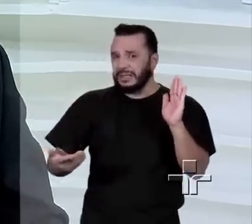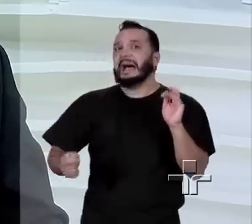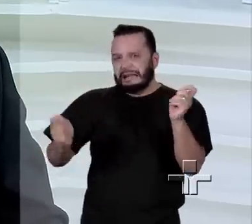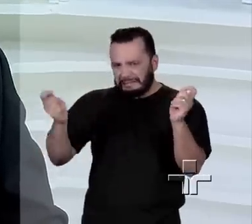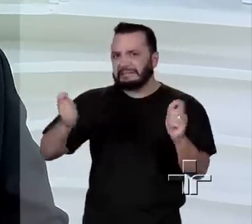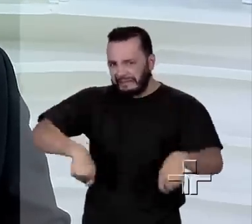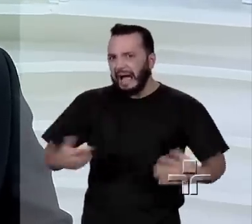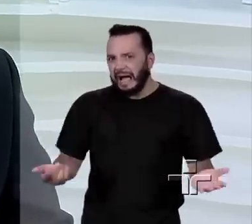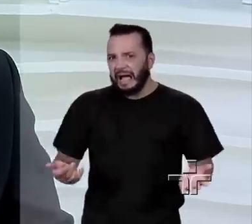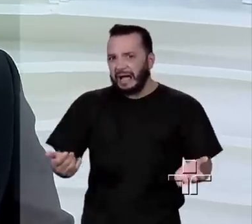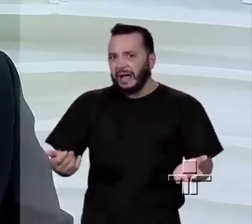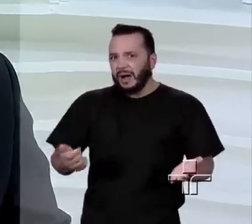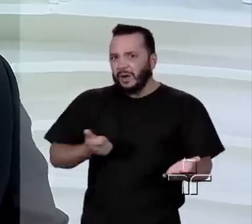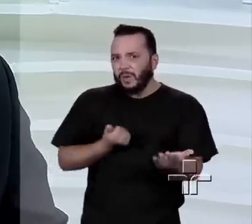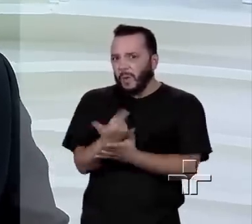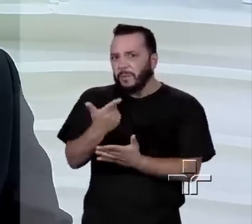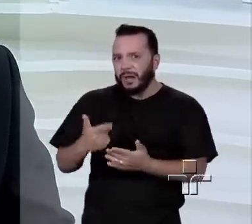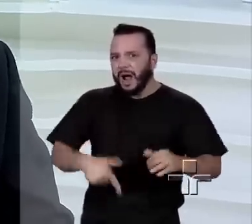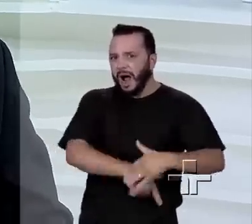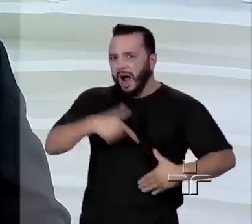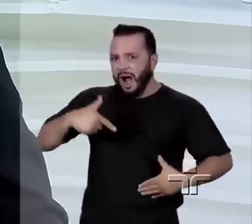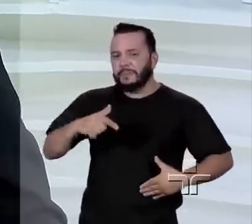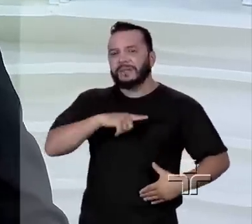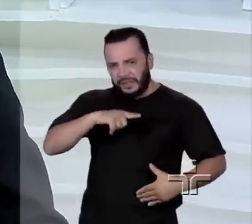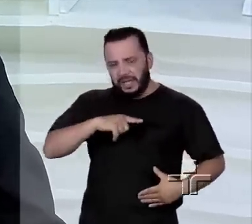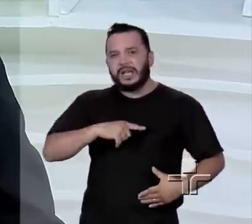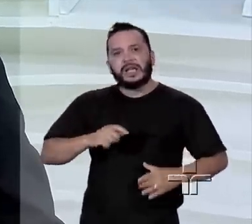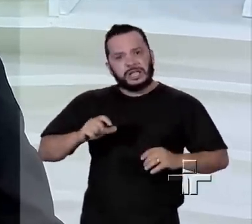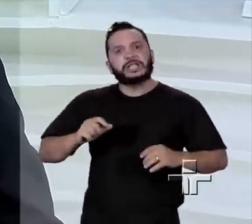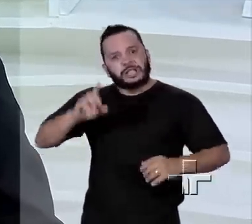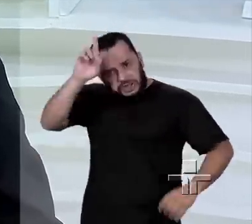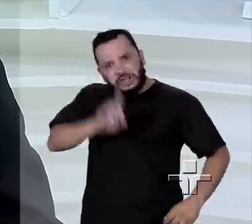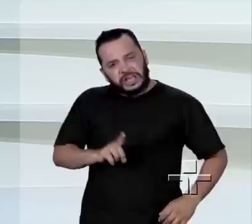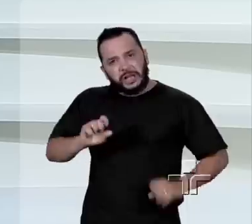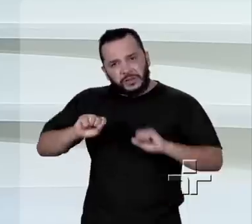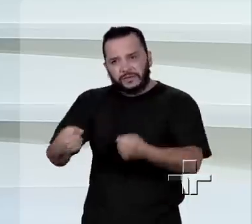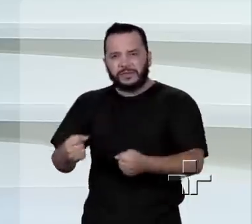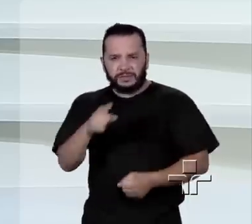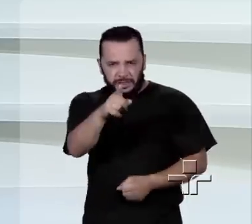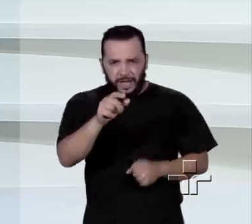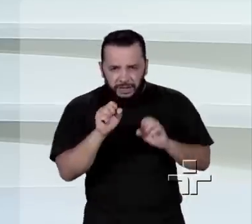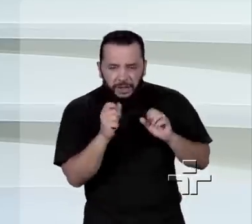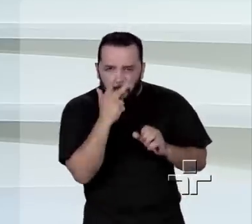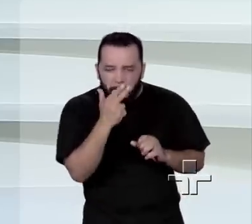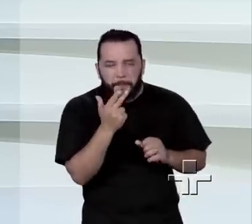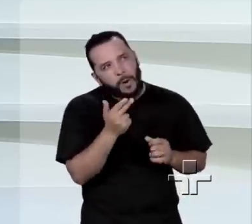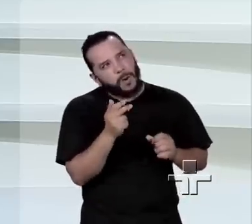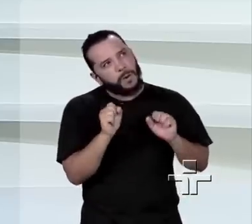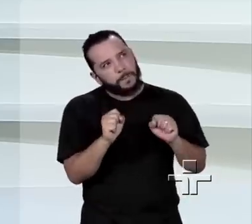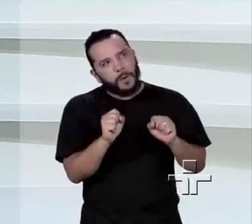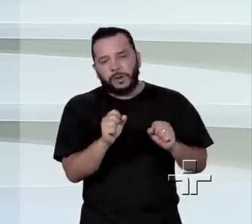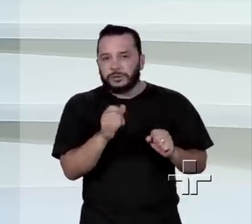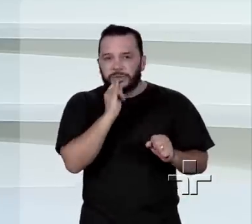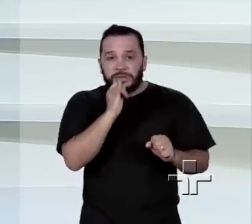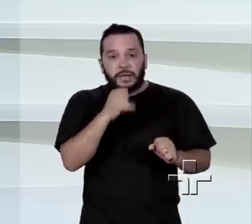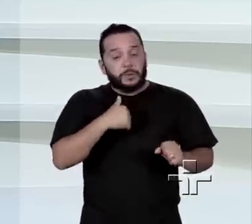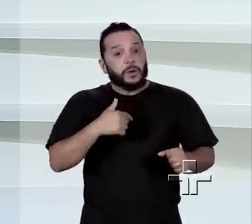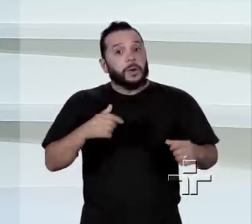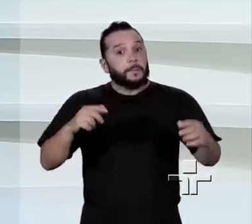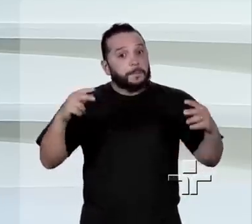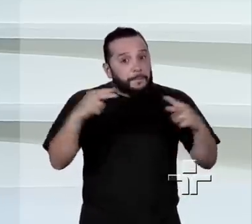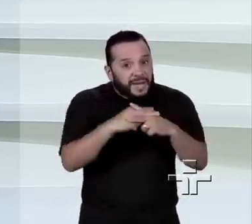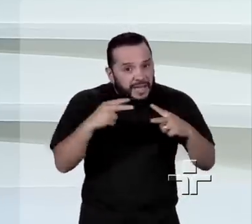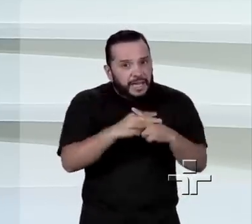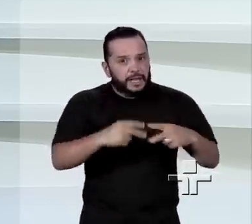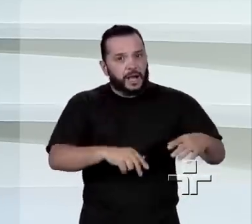condição, ou o cidadão ter o direito de se defender. O senhor acha que pode aumentar, por exemplo, incidentes de trânsito,